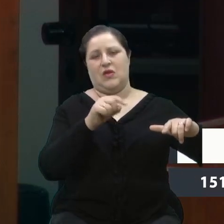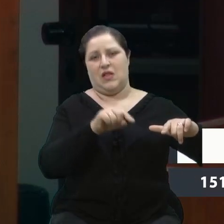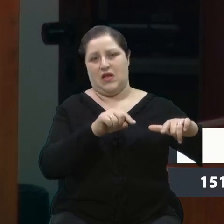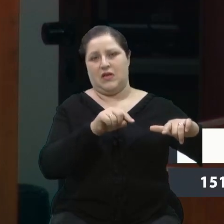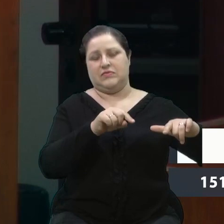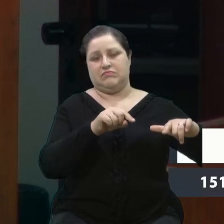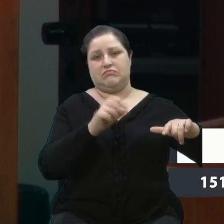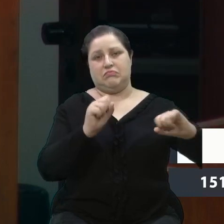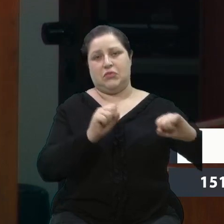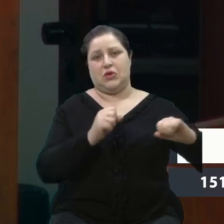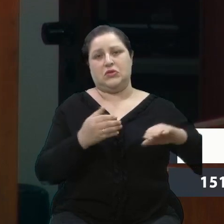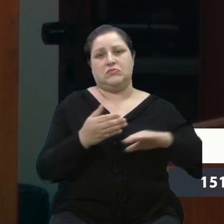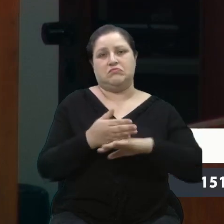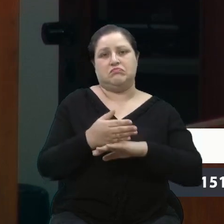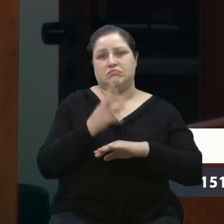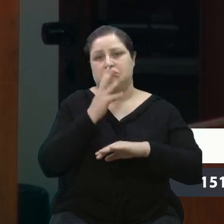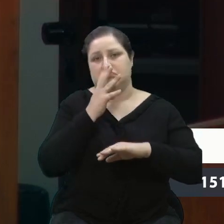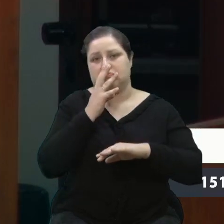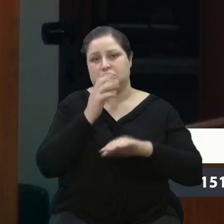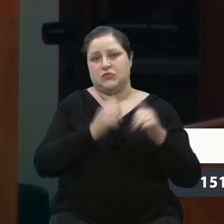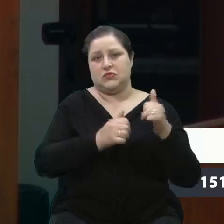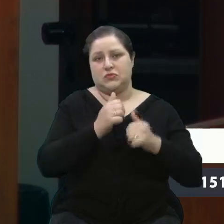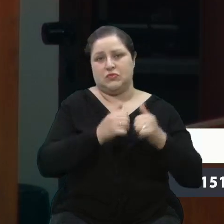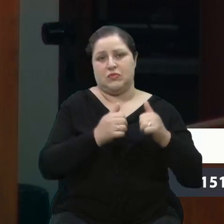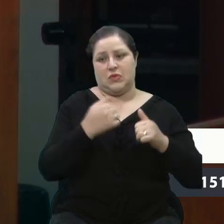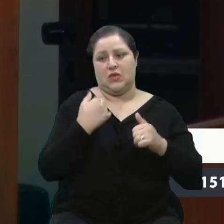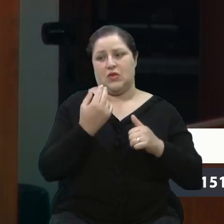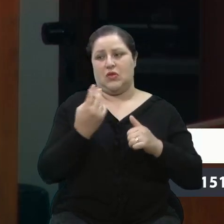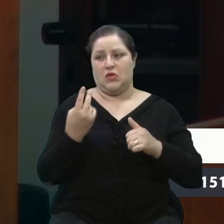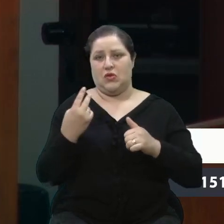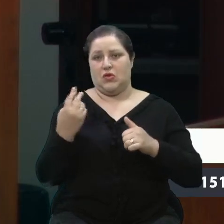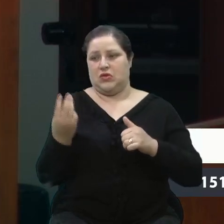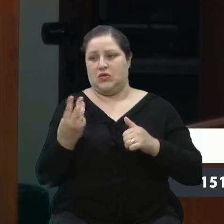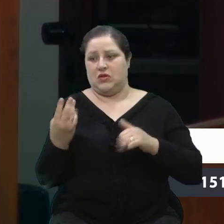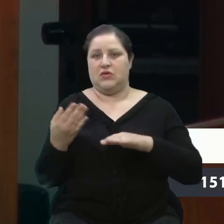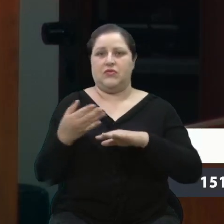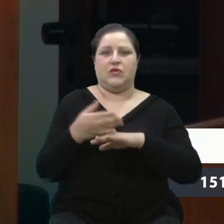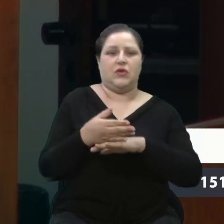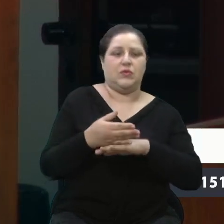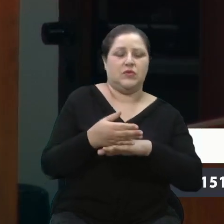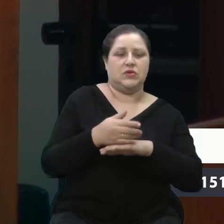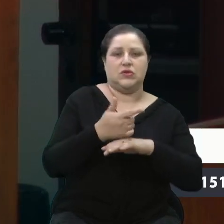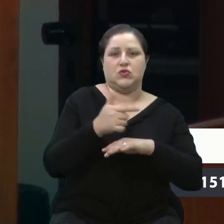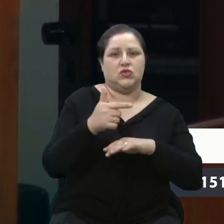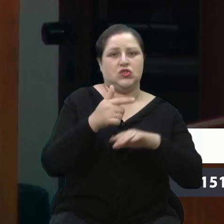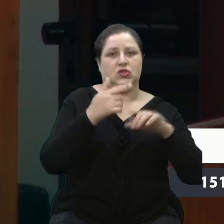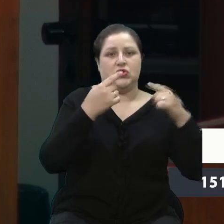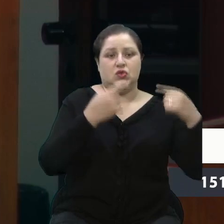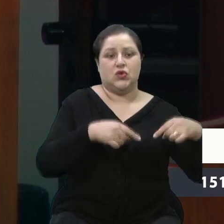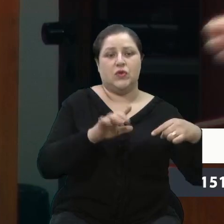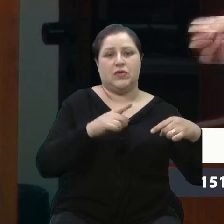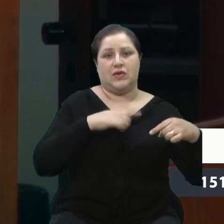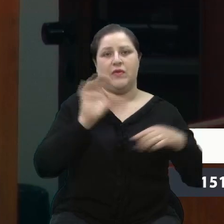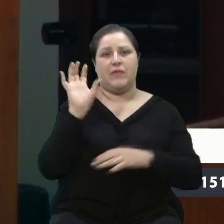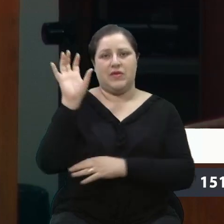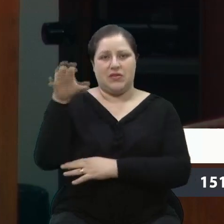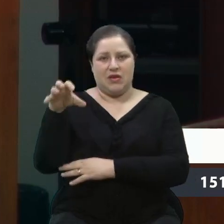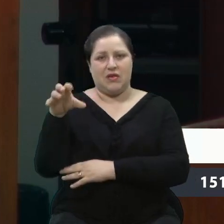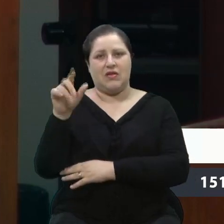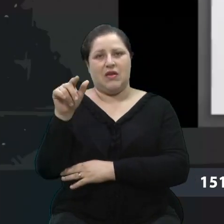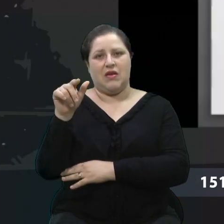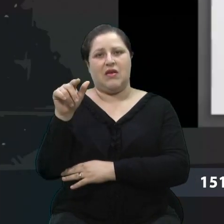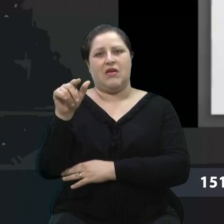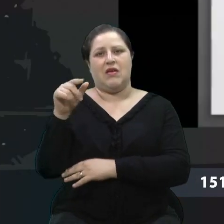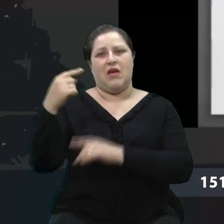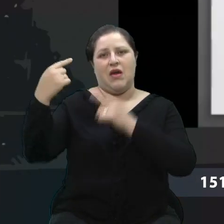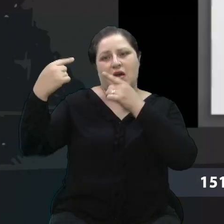jogo, ou durante uma semana, esse dia que nós fomos não tinha jogo do São Paulo, mas tinha um jogo do São Paulo Basquete, que é adversário do Caxias do Sul Basquete